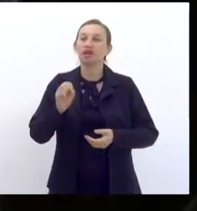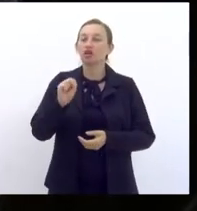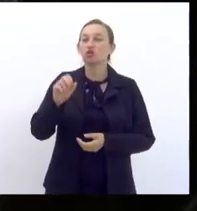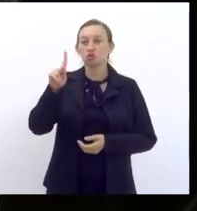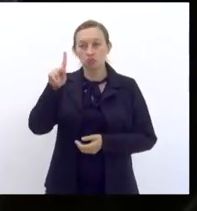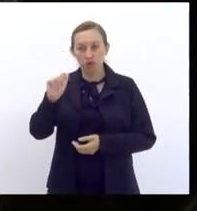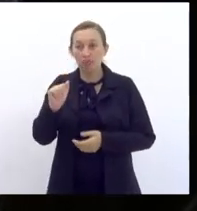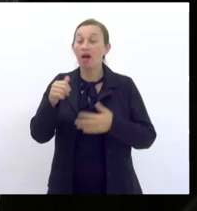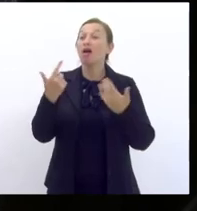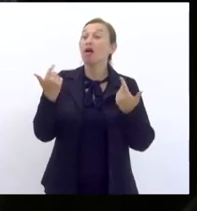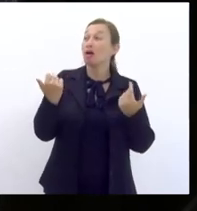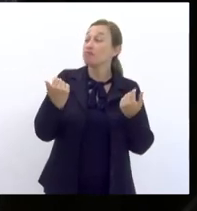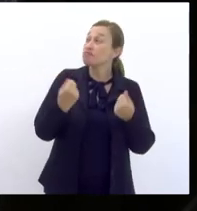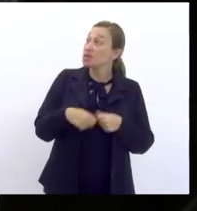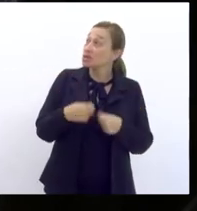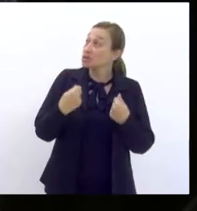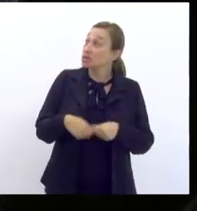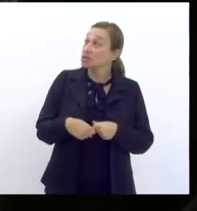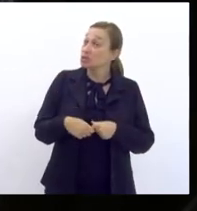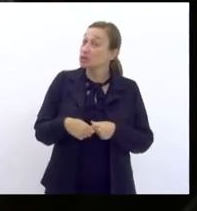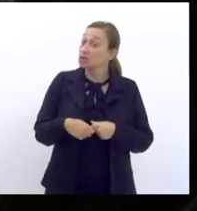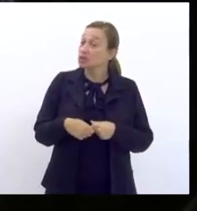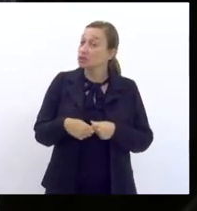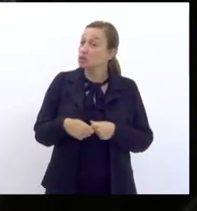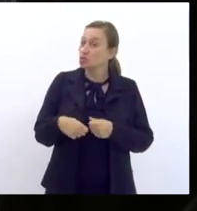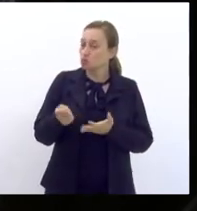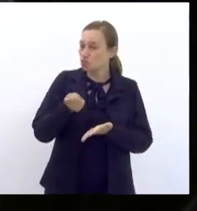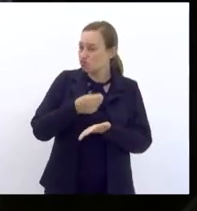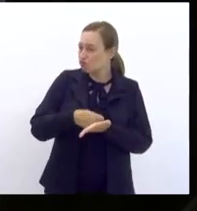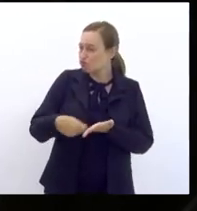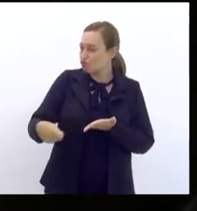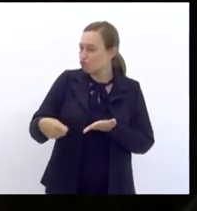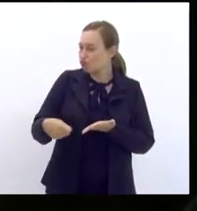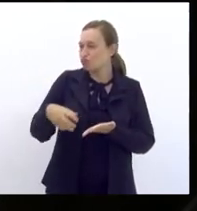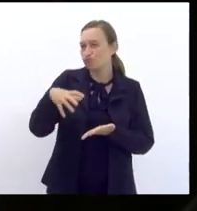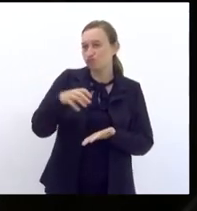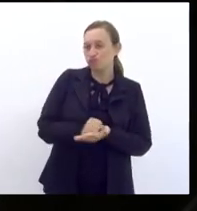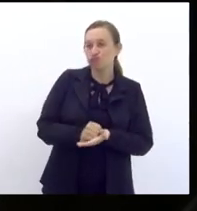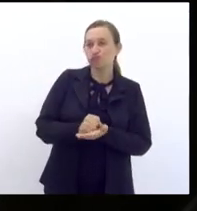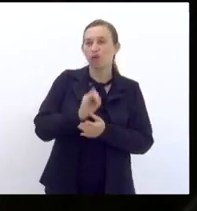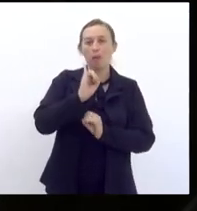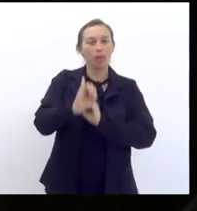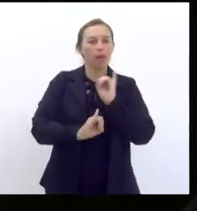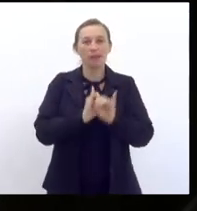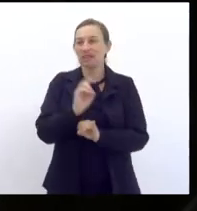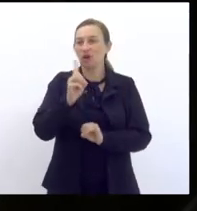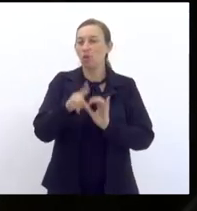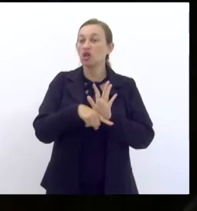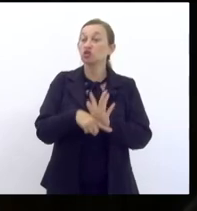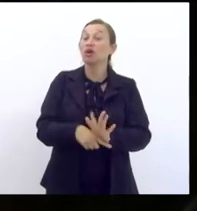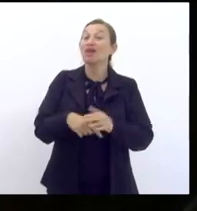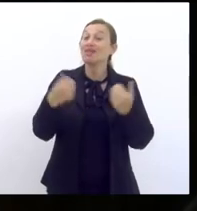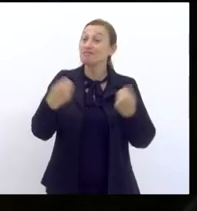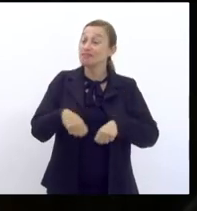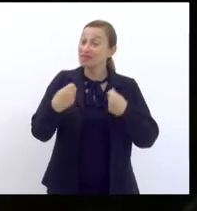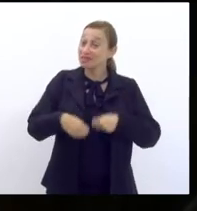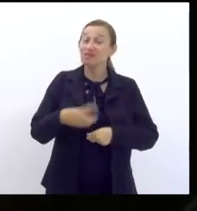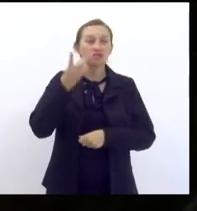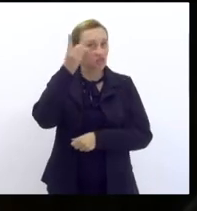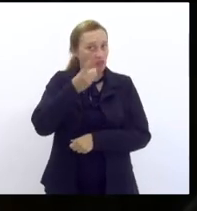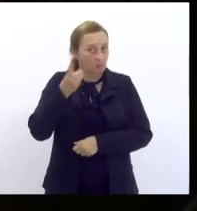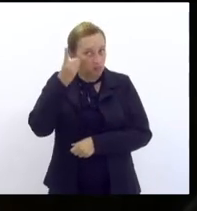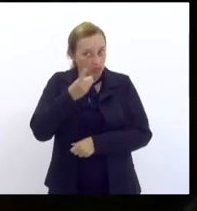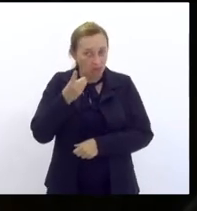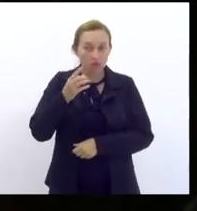é preciso abaixo-assinado pela internet não ajuda muito é preciso que deputados